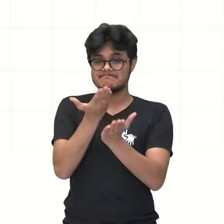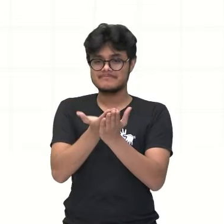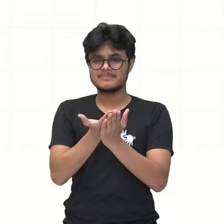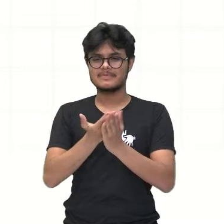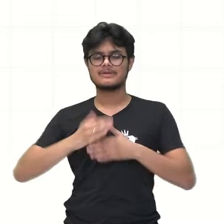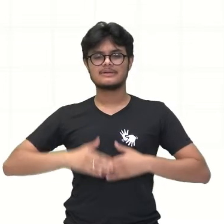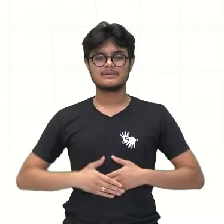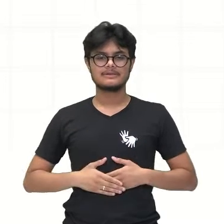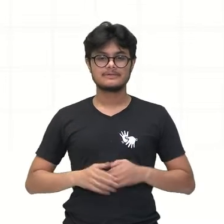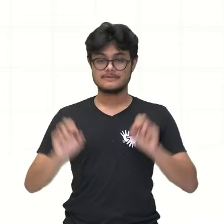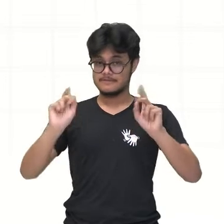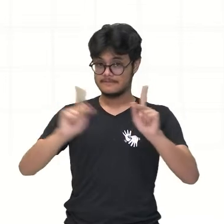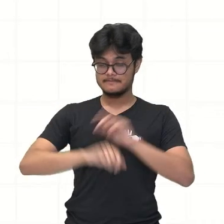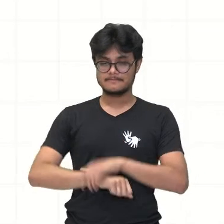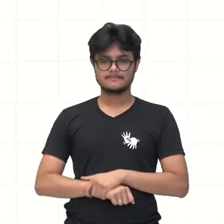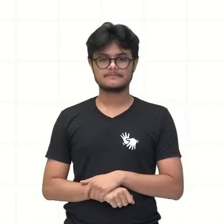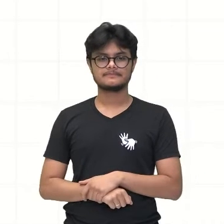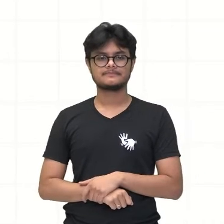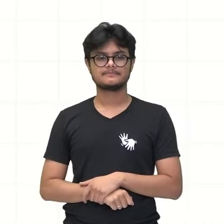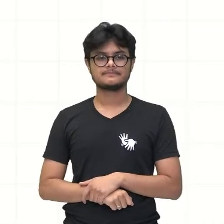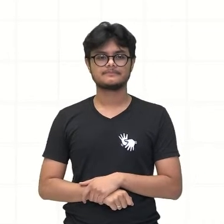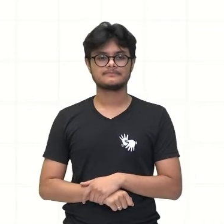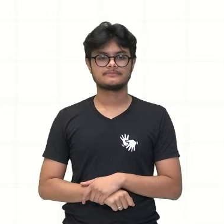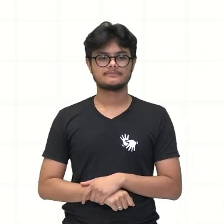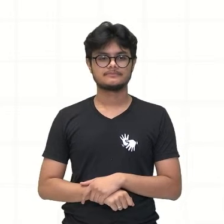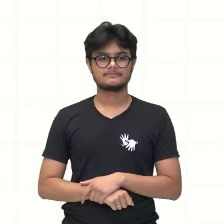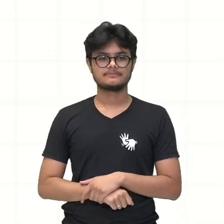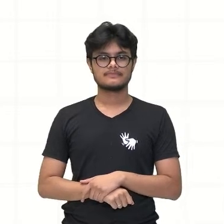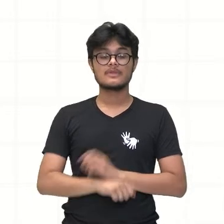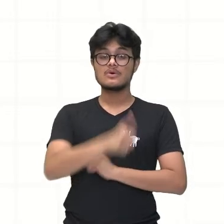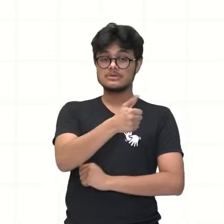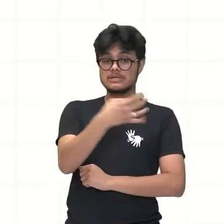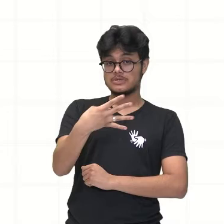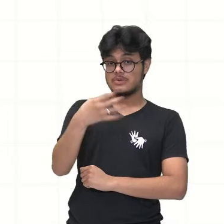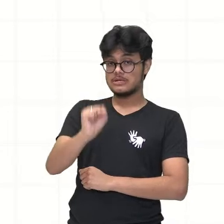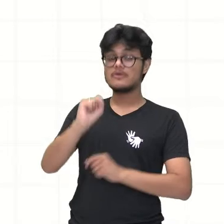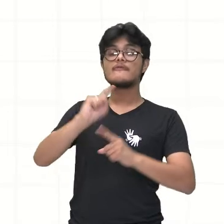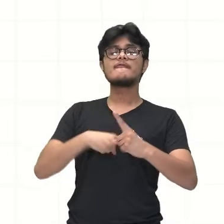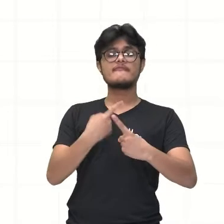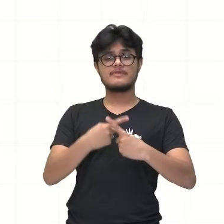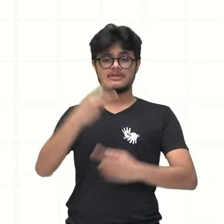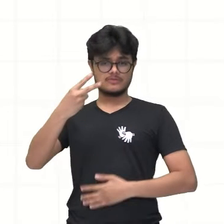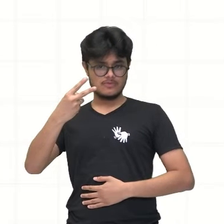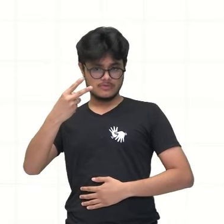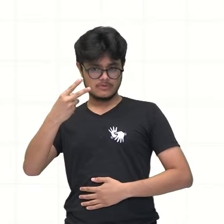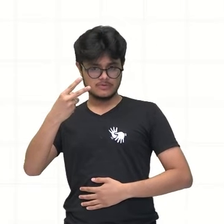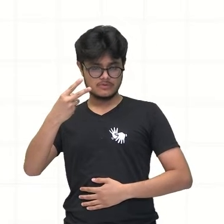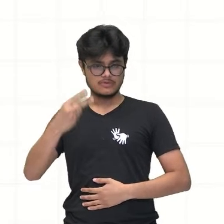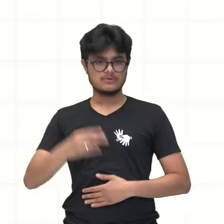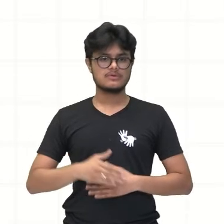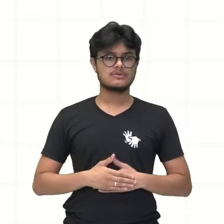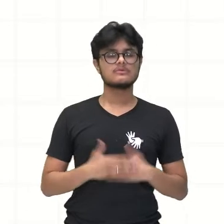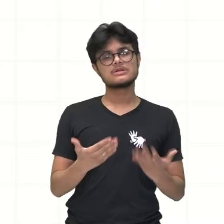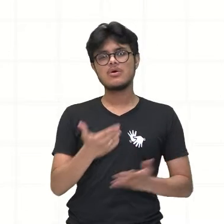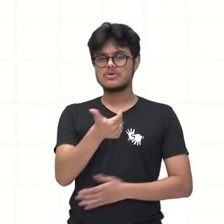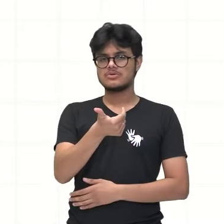escolhida aí nessa segunda coluna. Então, 148 vezes 2 vai dar